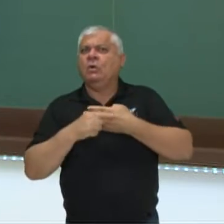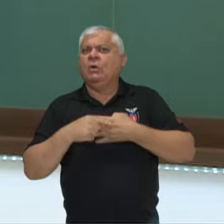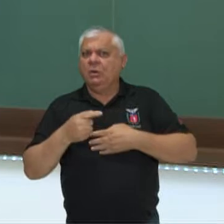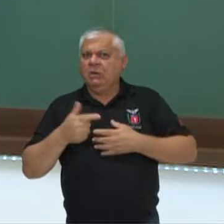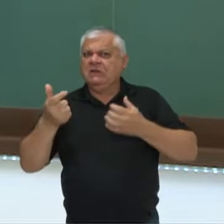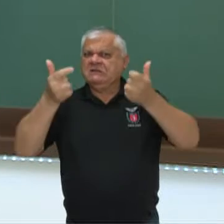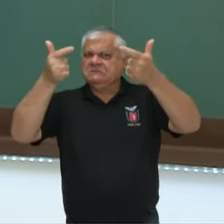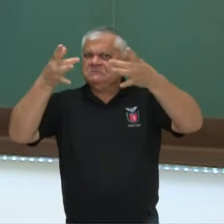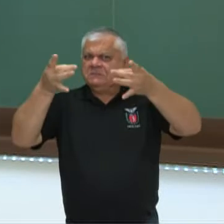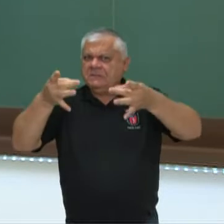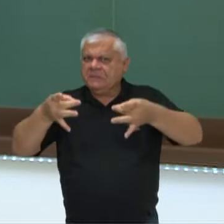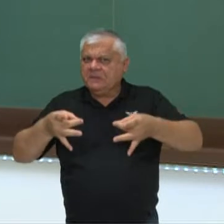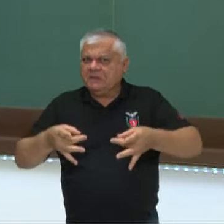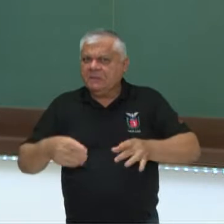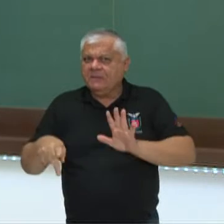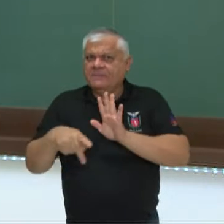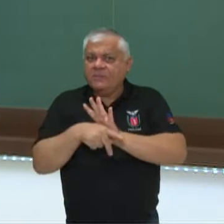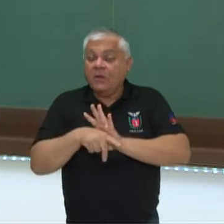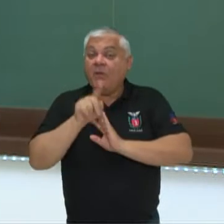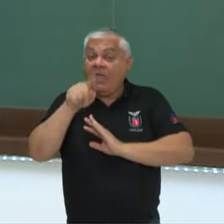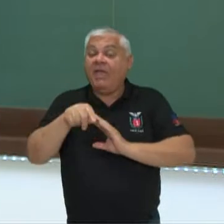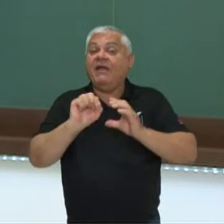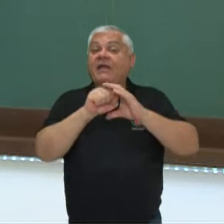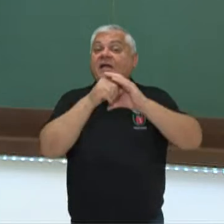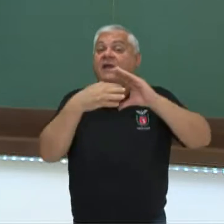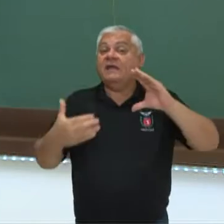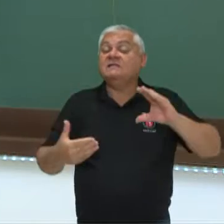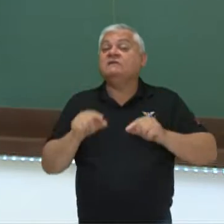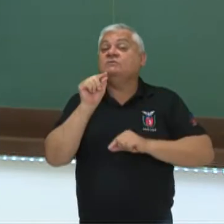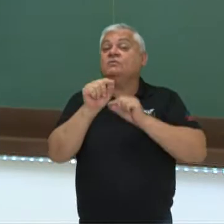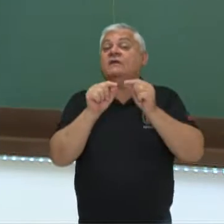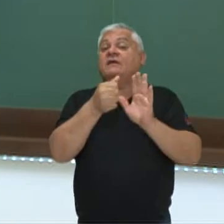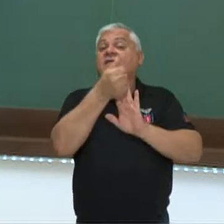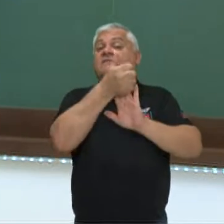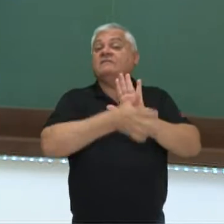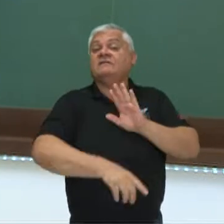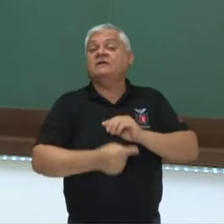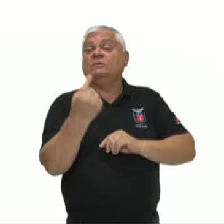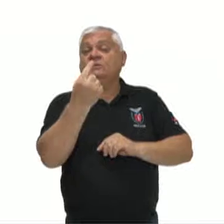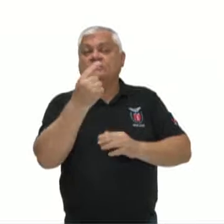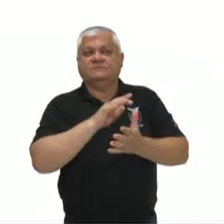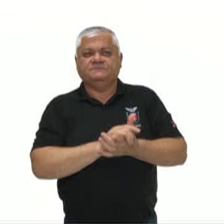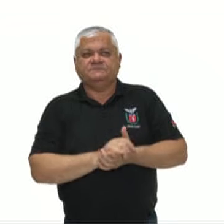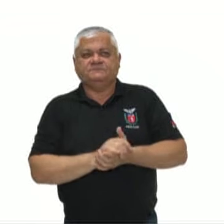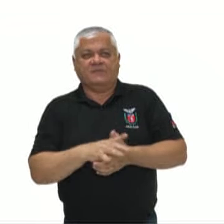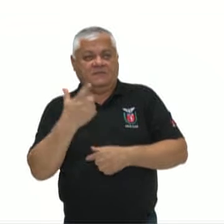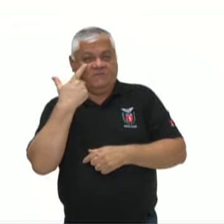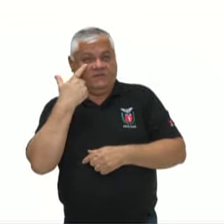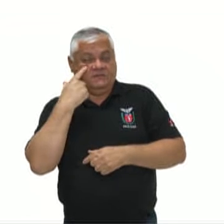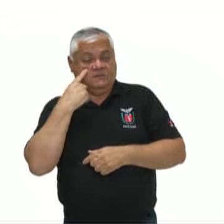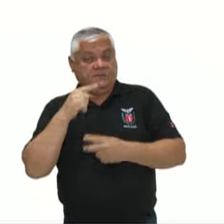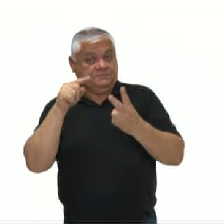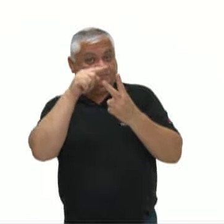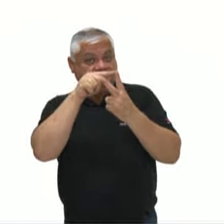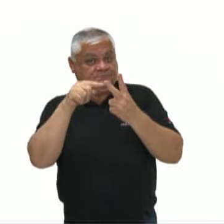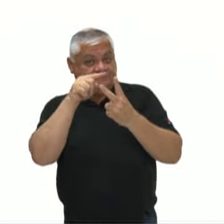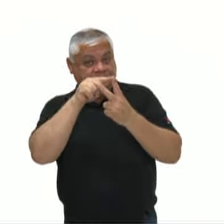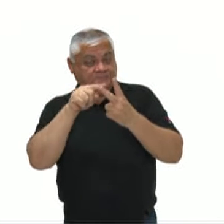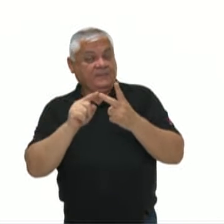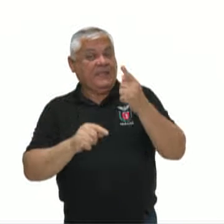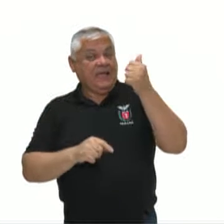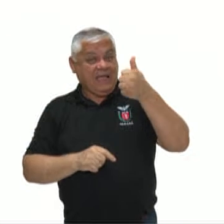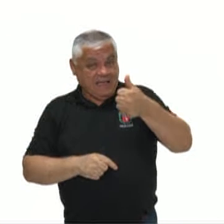muito específicas e é sobre essas características que versa a nossa atividade 1, né? Observem que são dois comandos. Letra